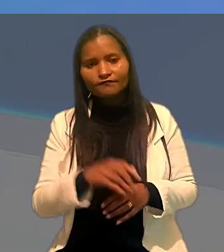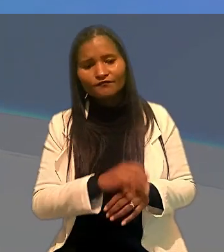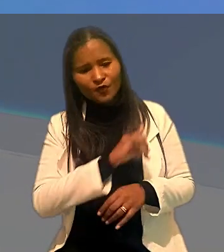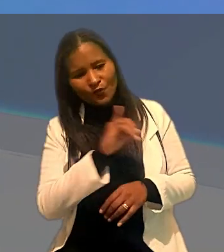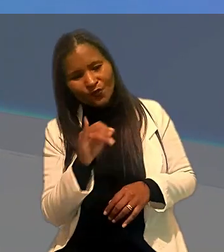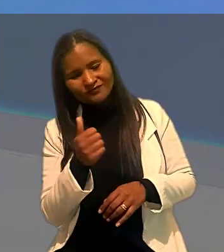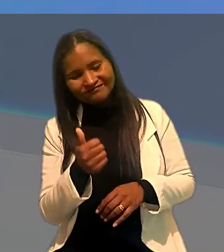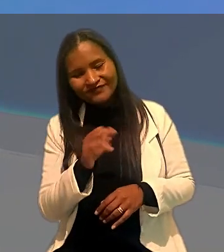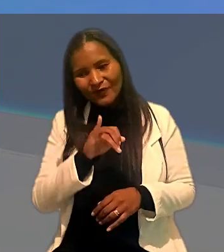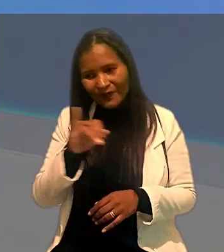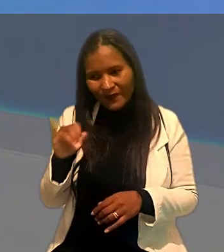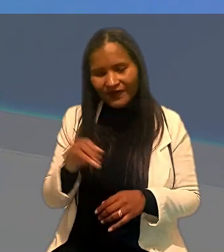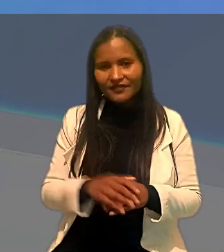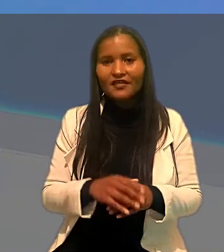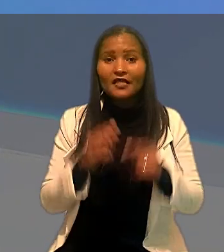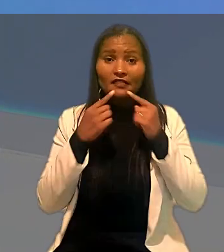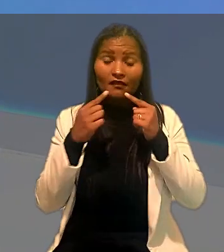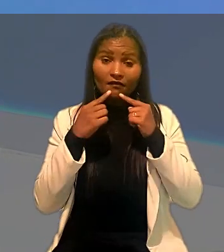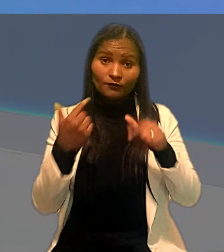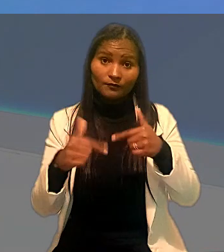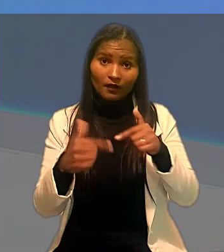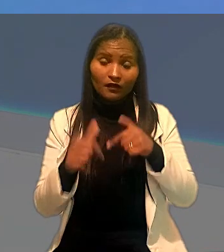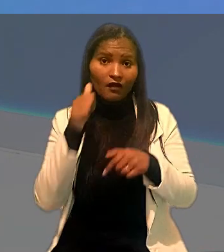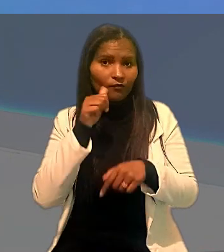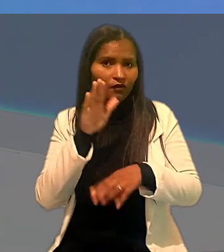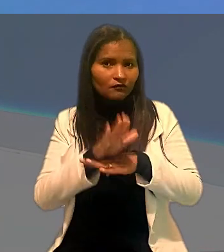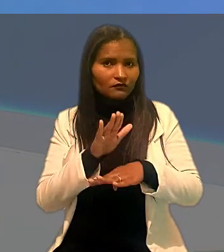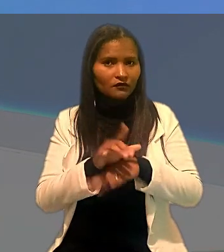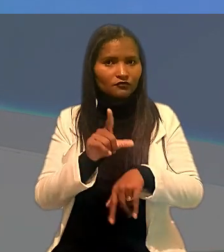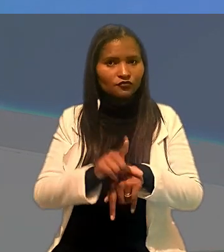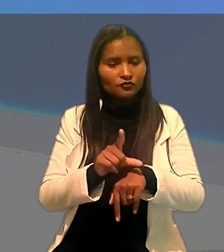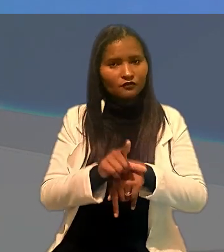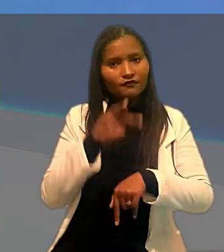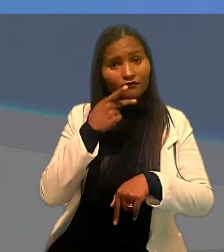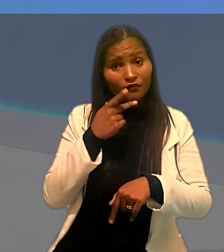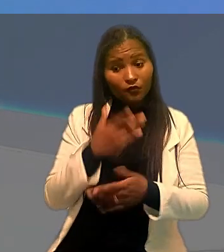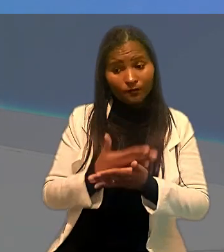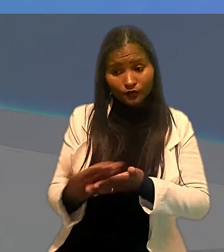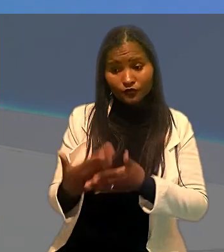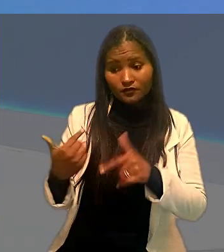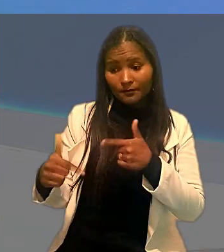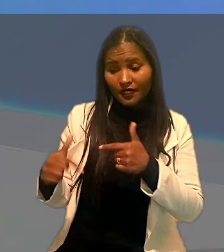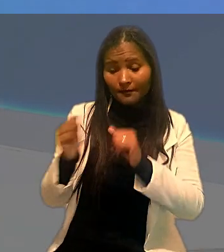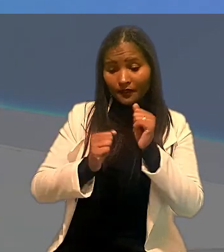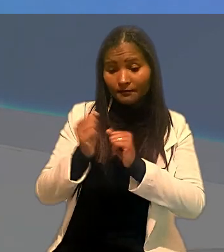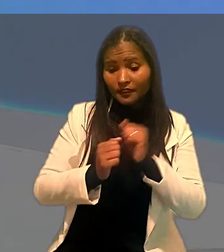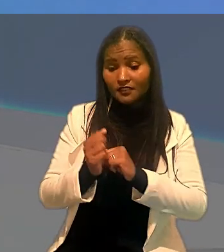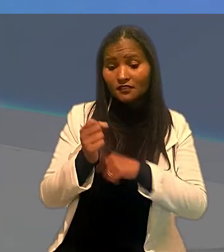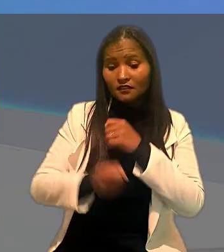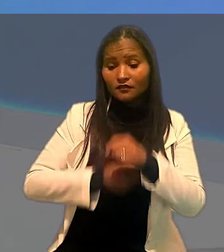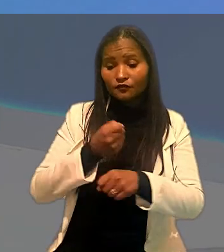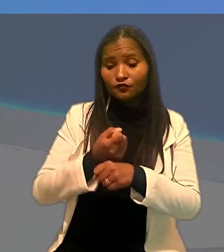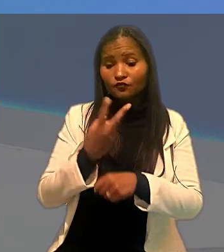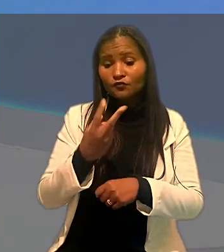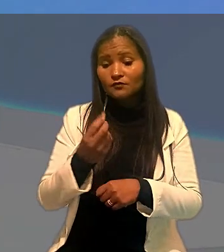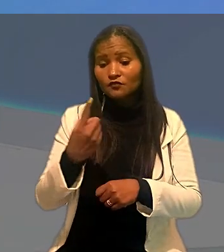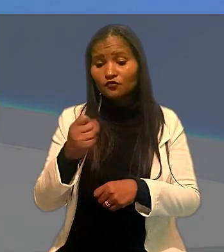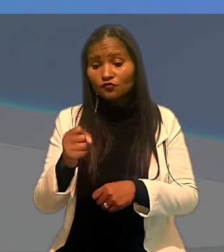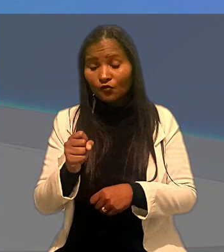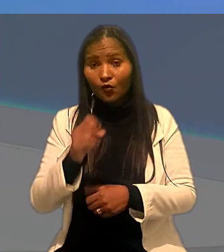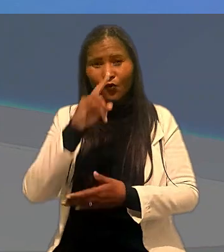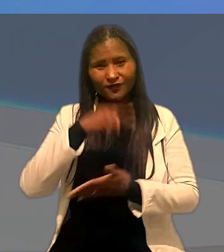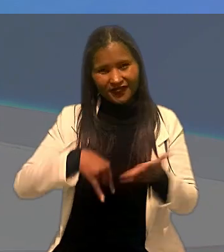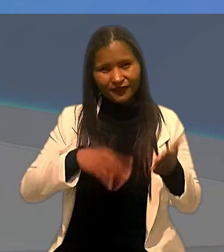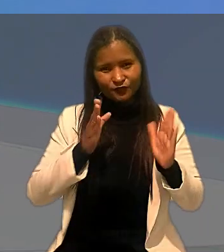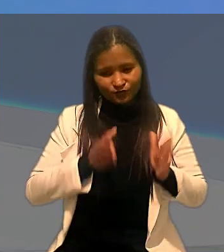Olá, Luana. Na reclamação trabalhista, a assistente de loja disse que começou a prestar serviços para a empresa em 2018